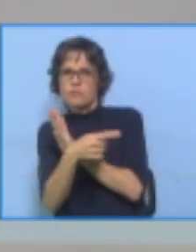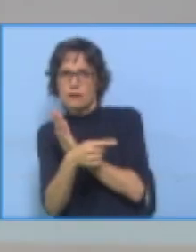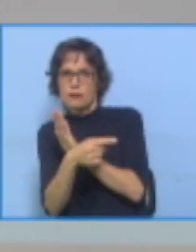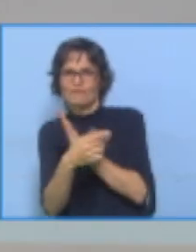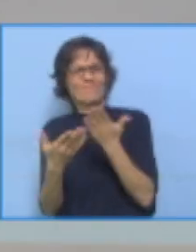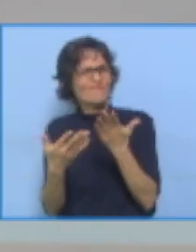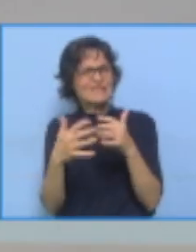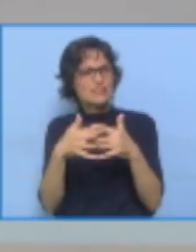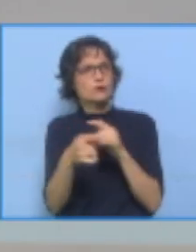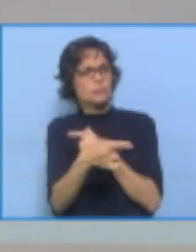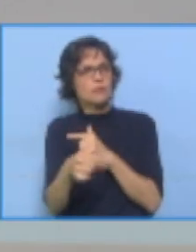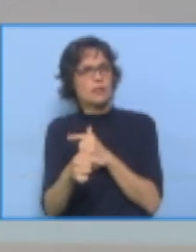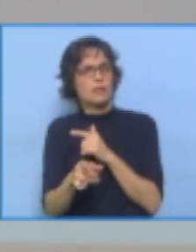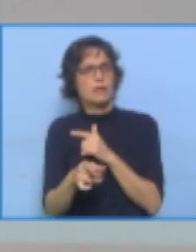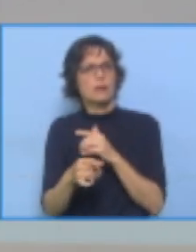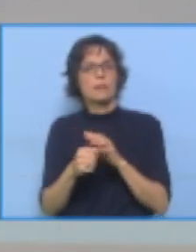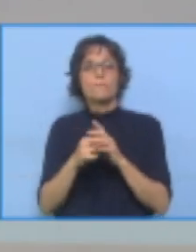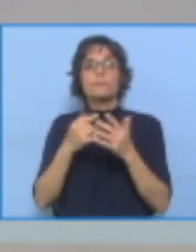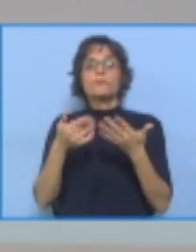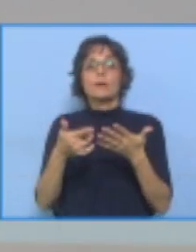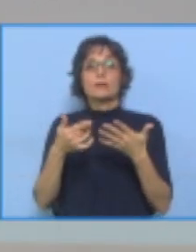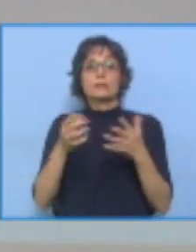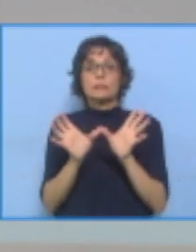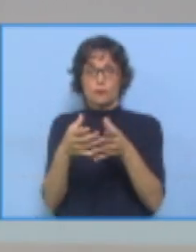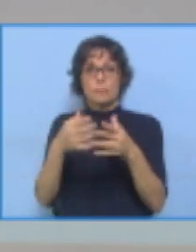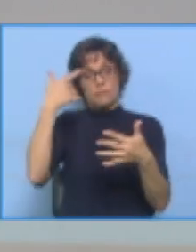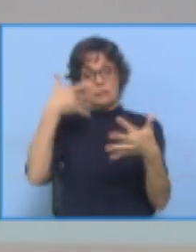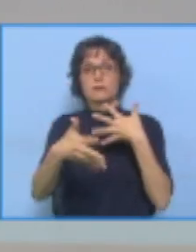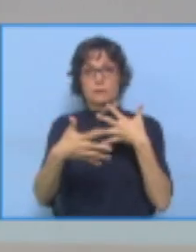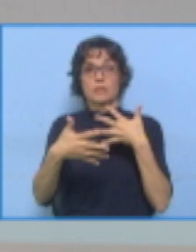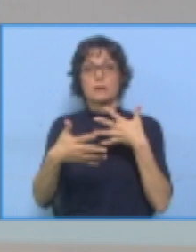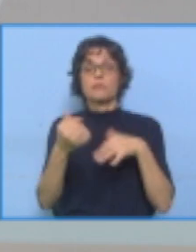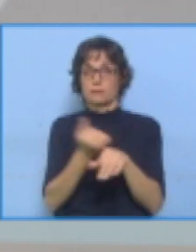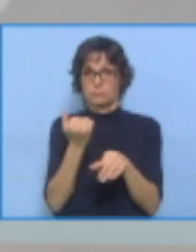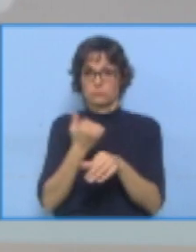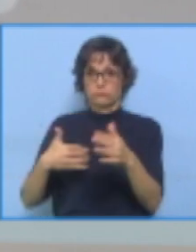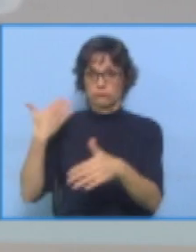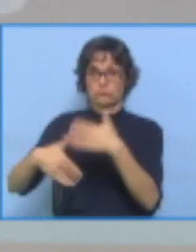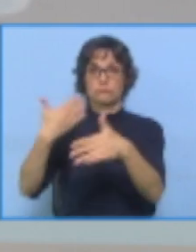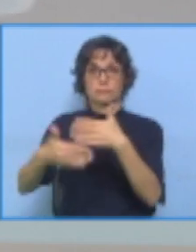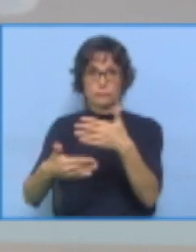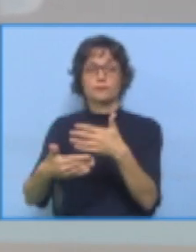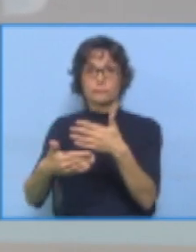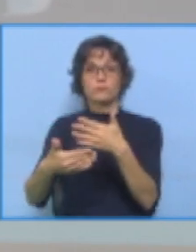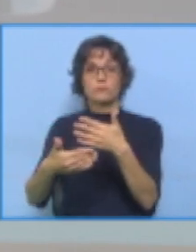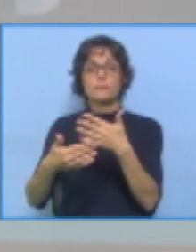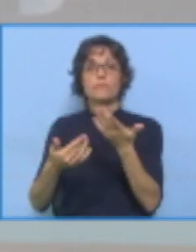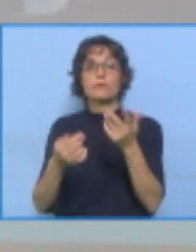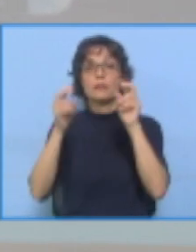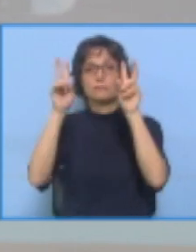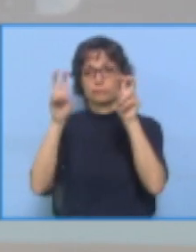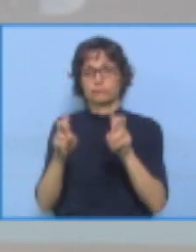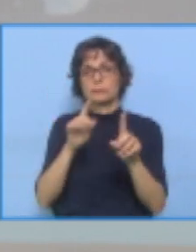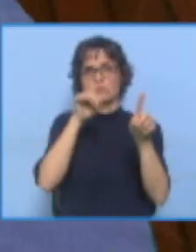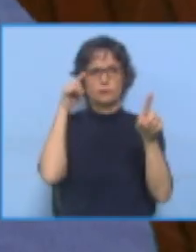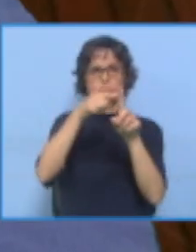de Transparência, que aliás tem agido com grande opacidade e cujos objetivos eram muito básicos, era, por